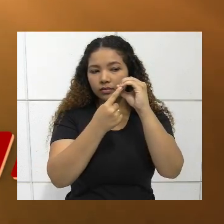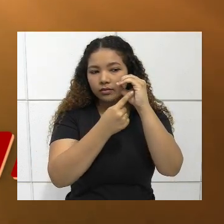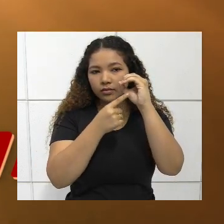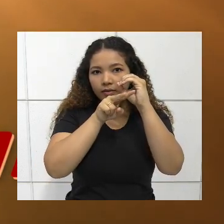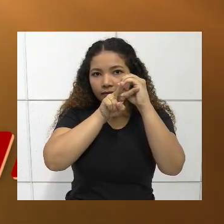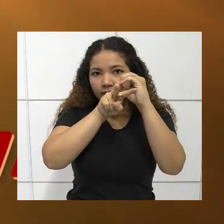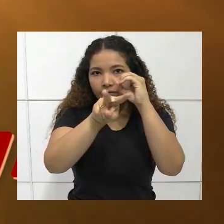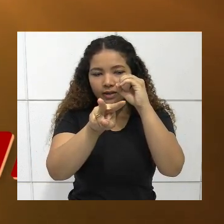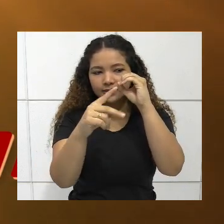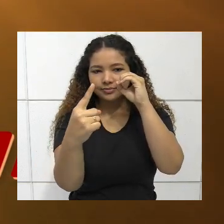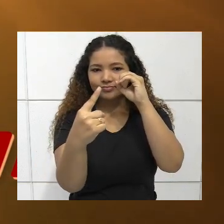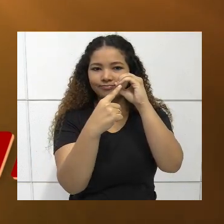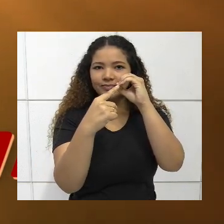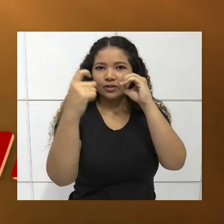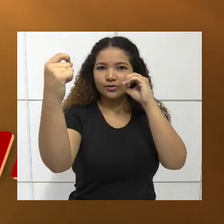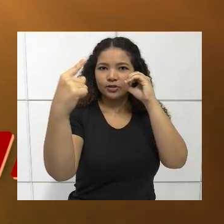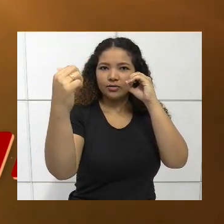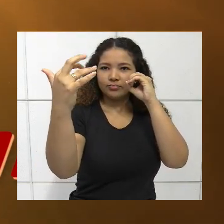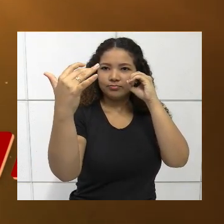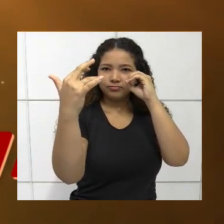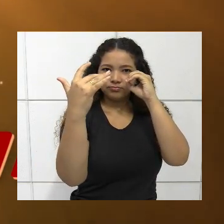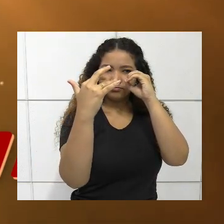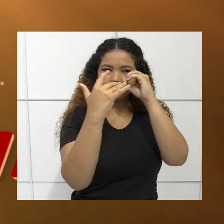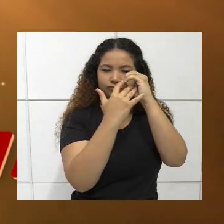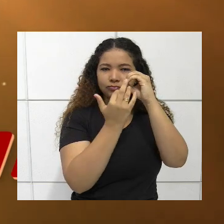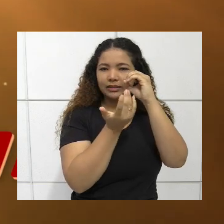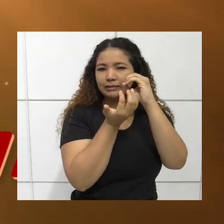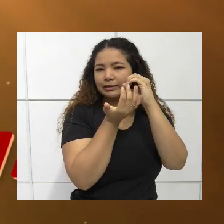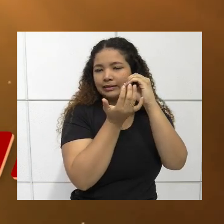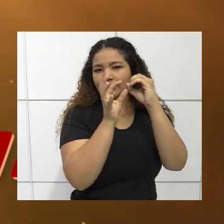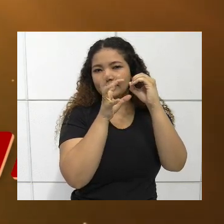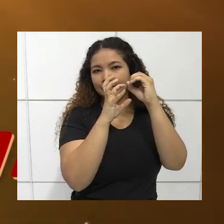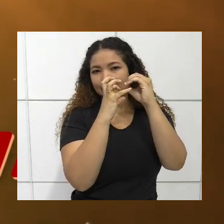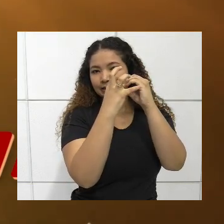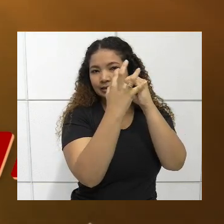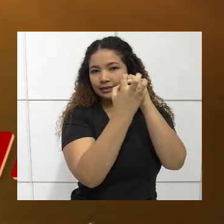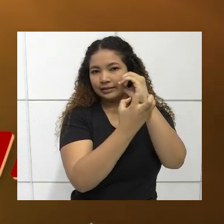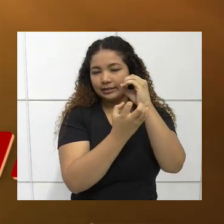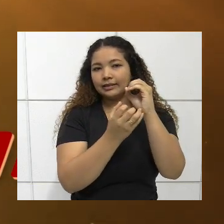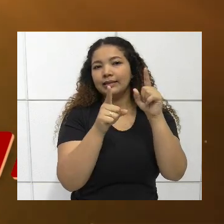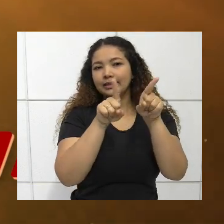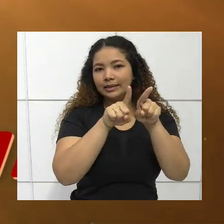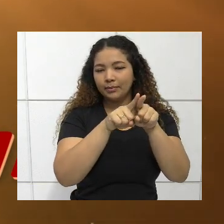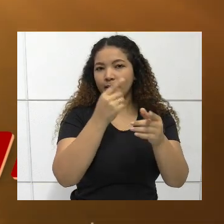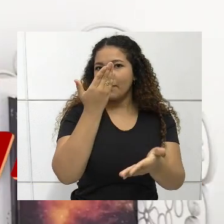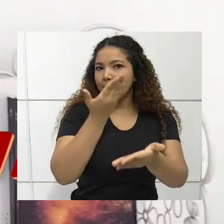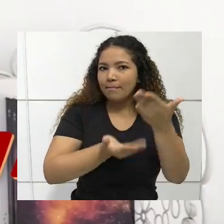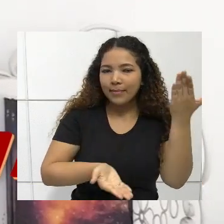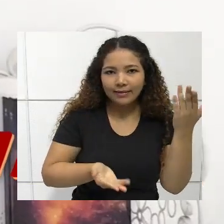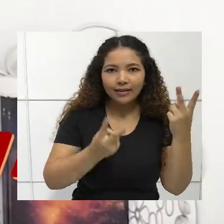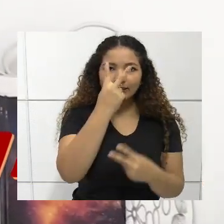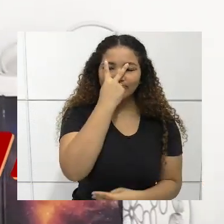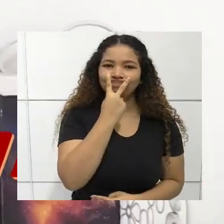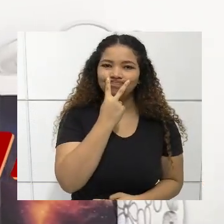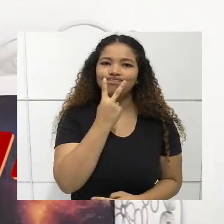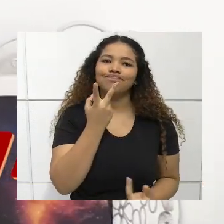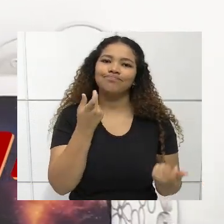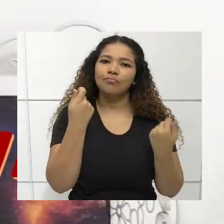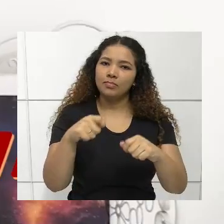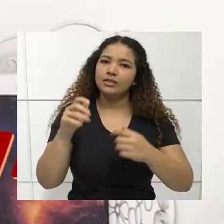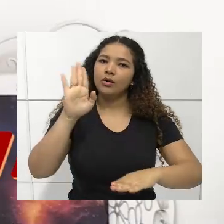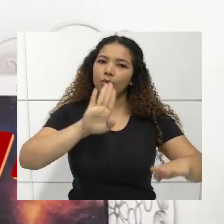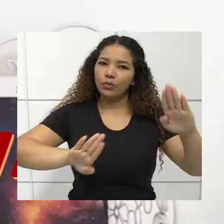visão. Isso pode resultar em queimaduras na retina ou até mesmo na perda permanente. Então, o cuidado que nós temos que